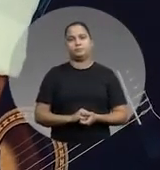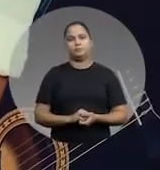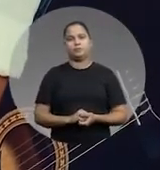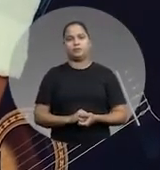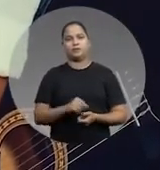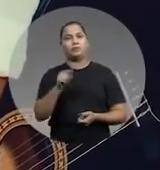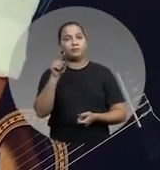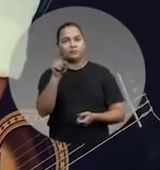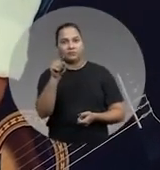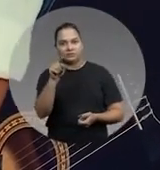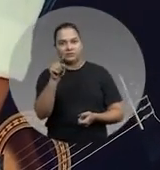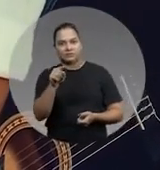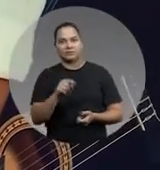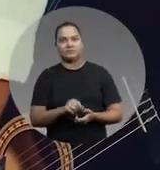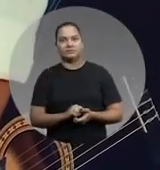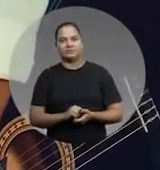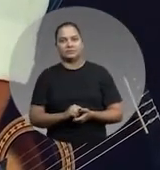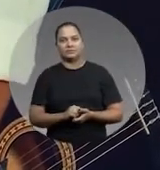Você